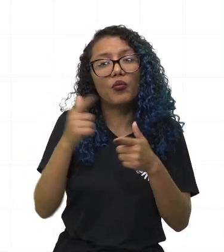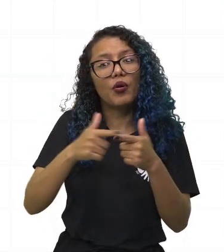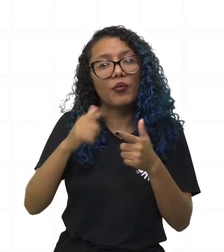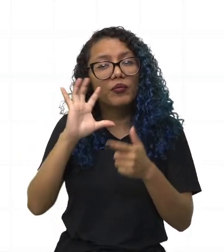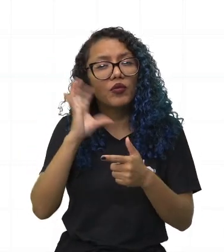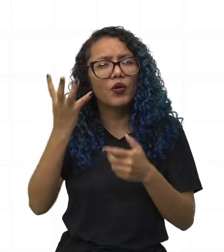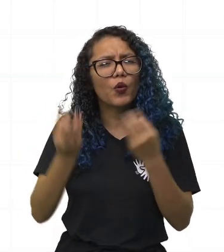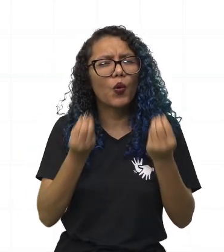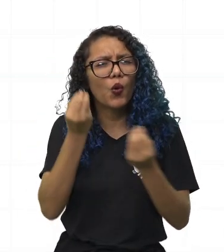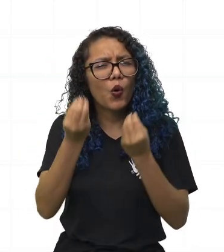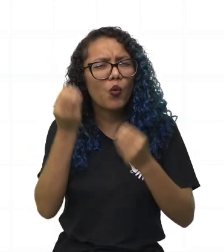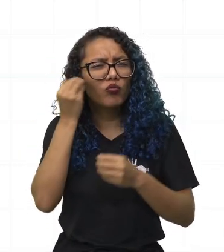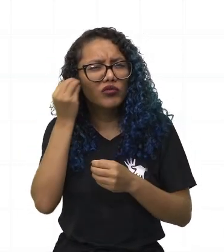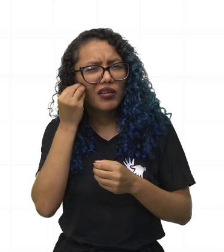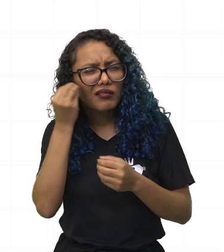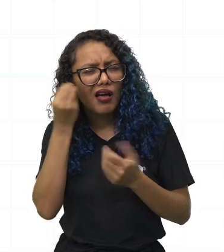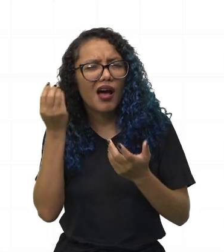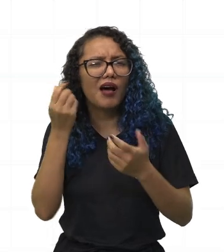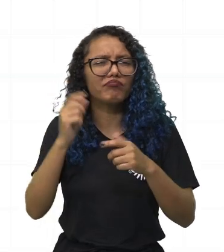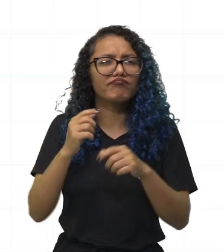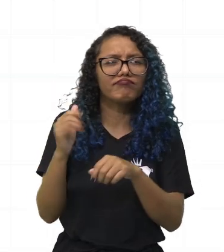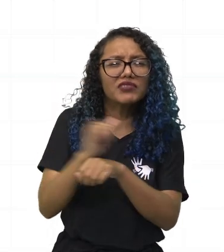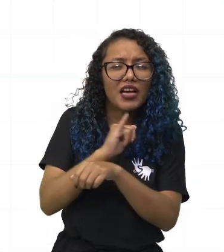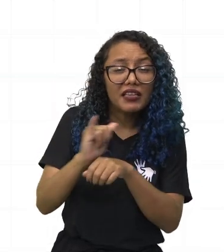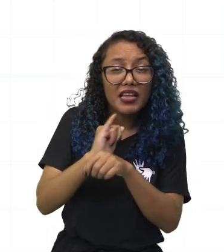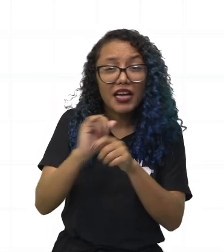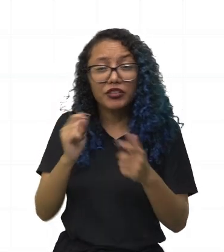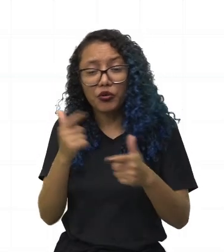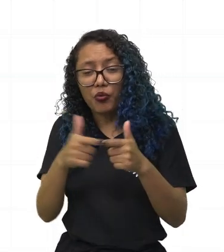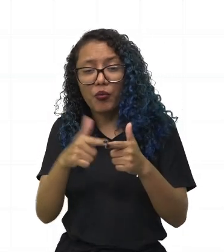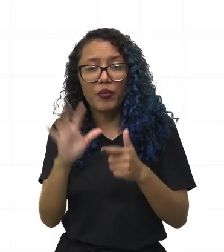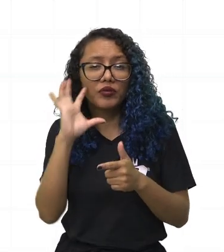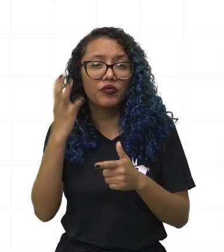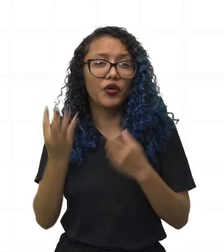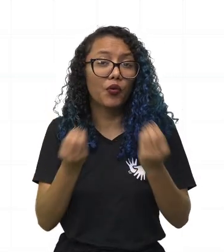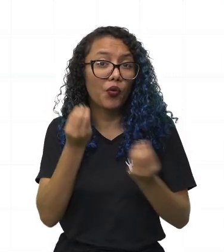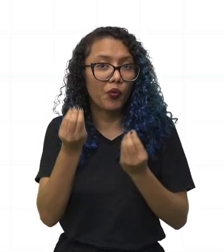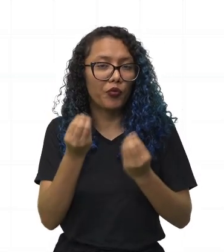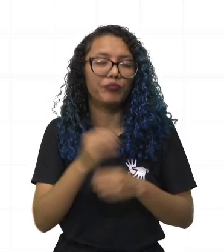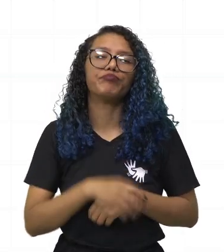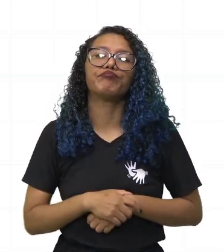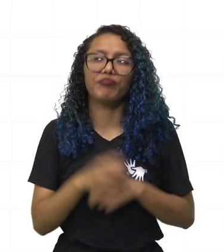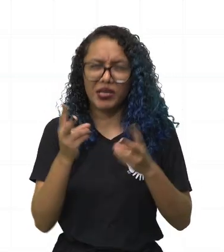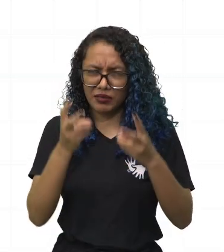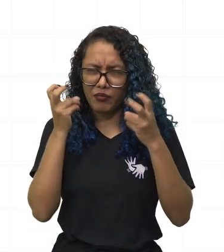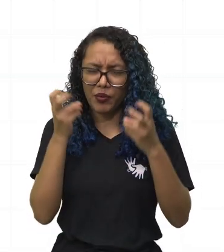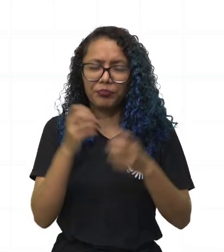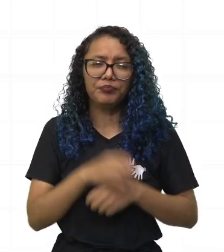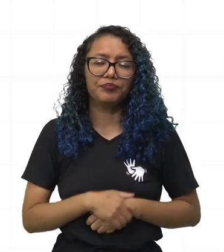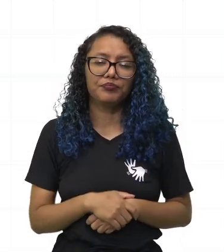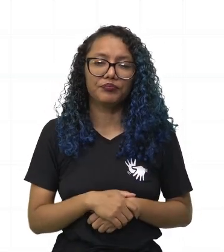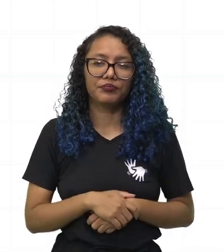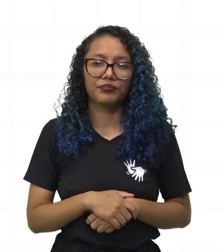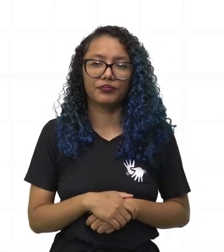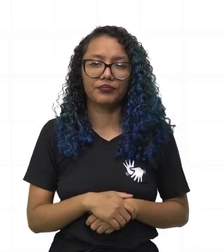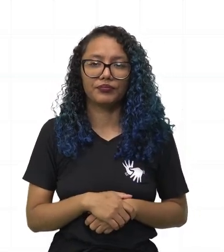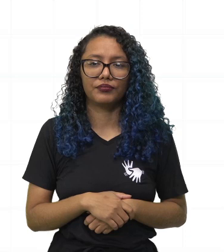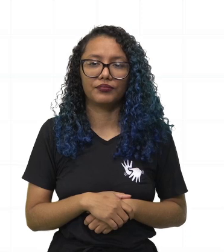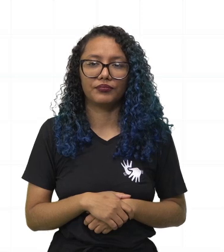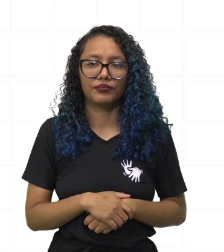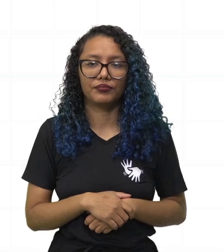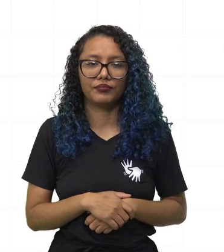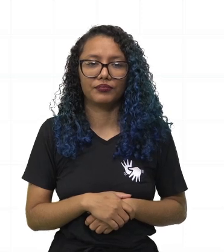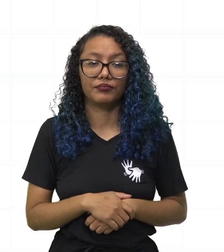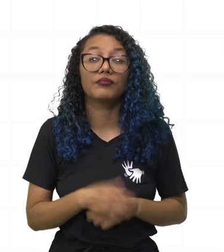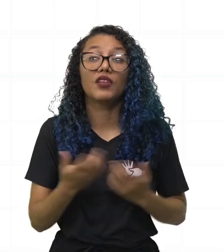eles estão ali agindo para solucionar o problema, certo? Então aqui a gente acabou de